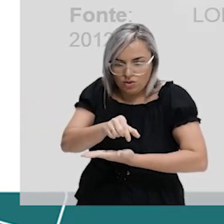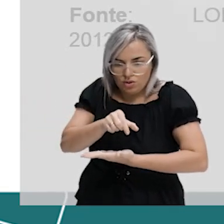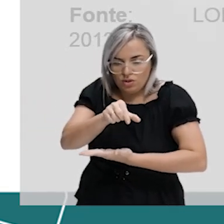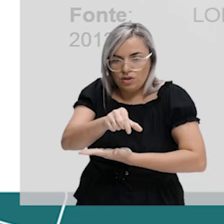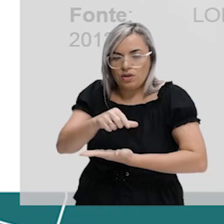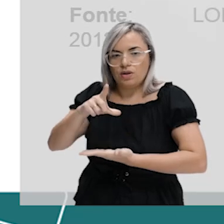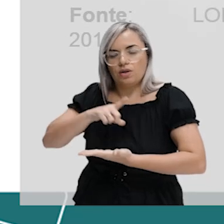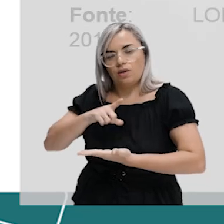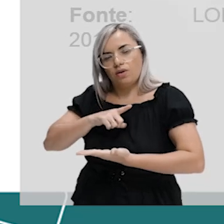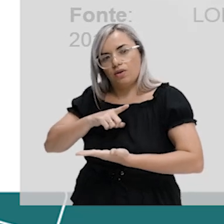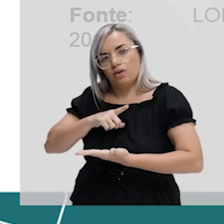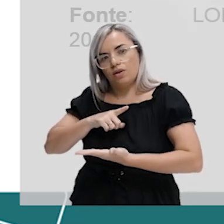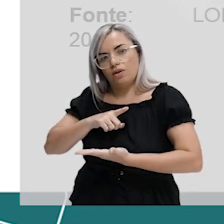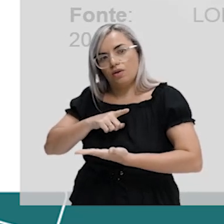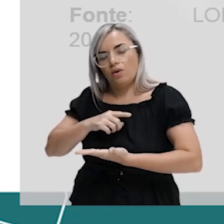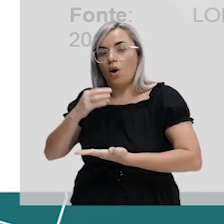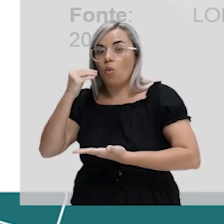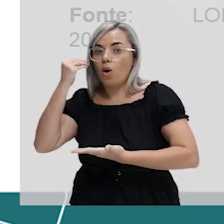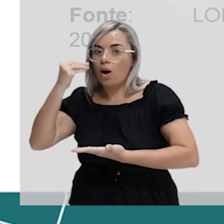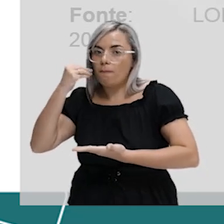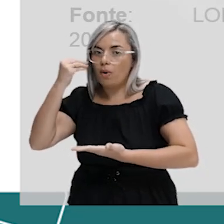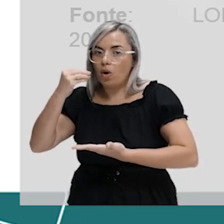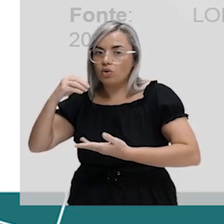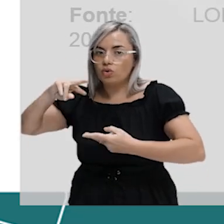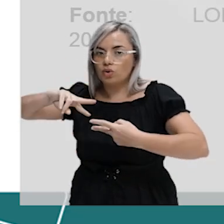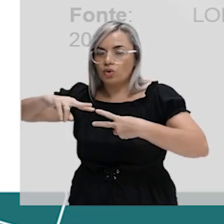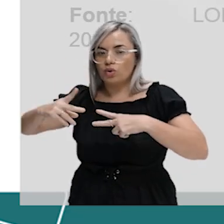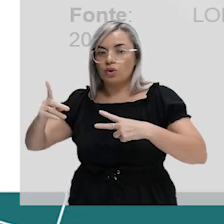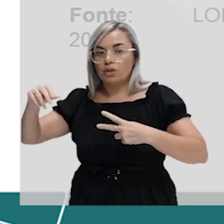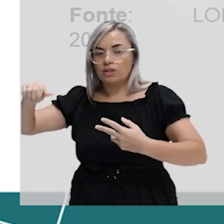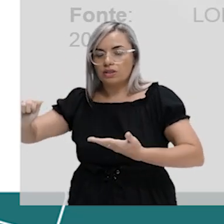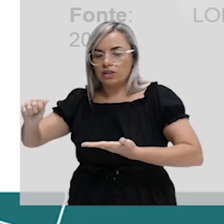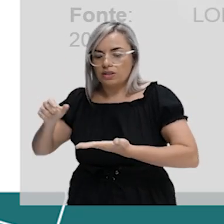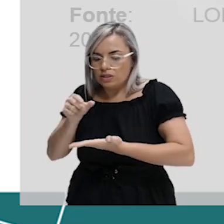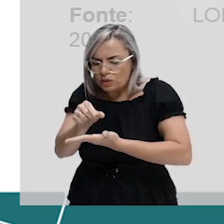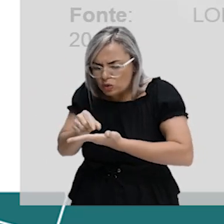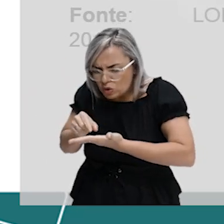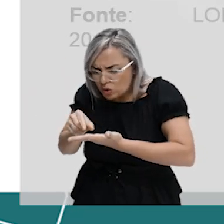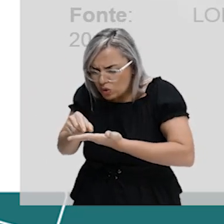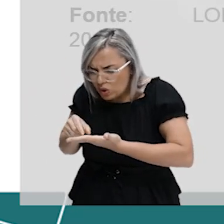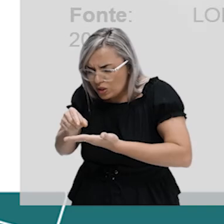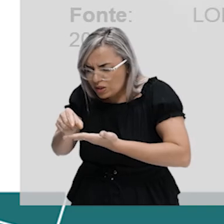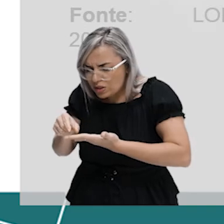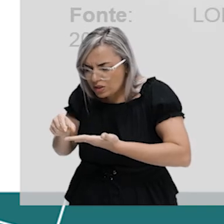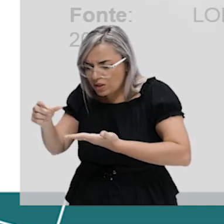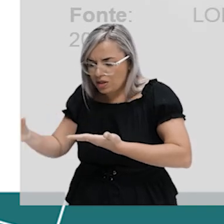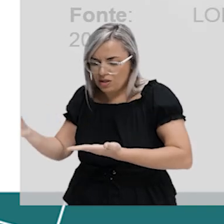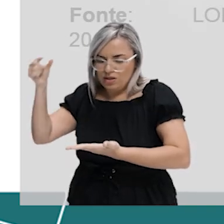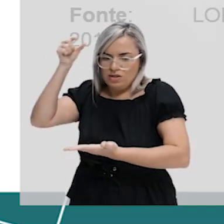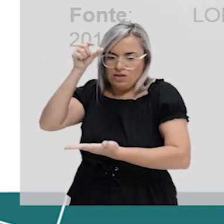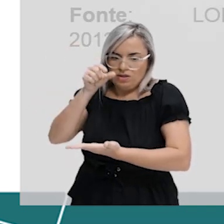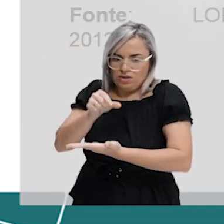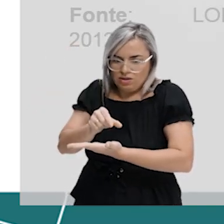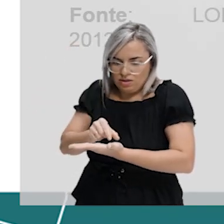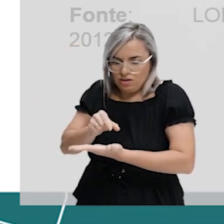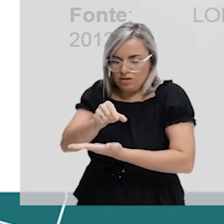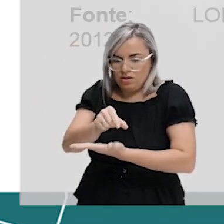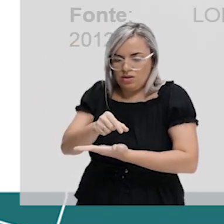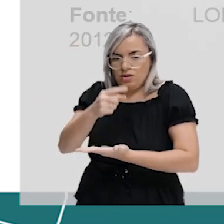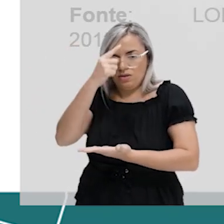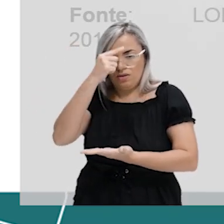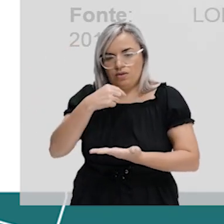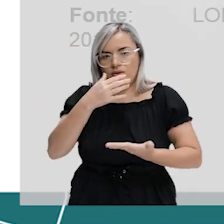quê? Uma amostra do meu DNA, que está totalmente cortada em pedacinhos, né? Veja, pessoal, que ele